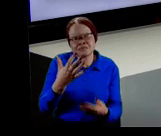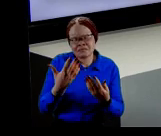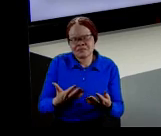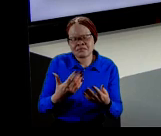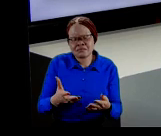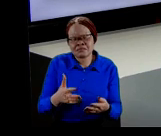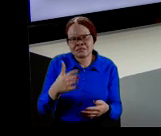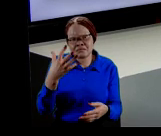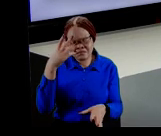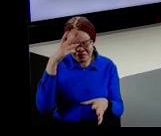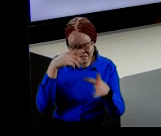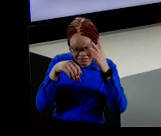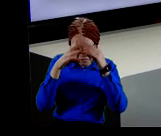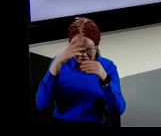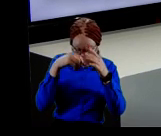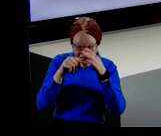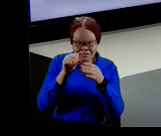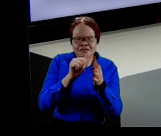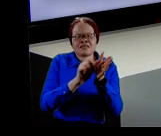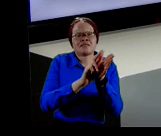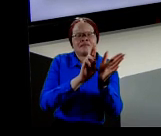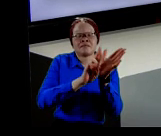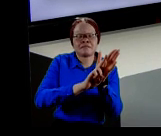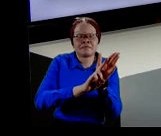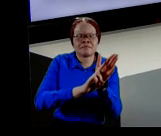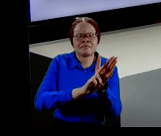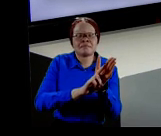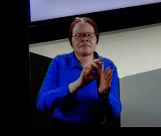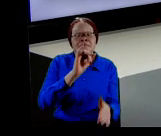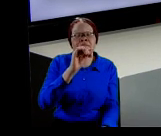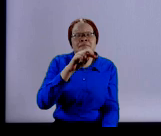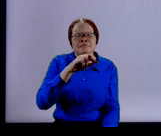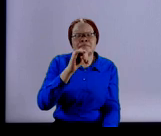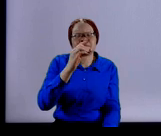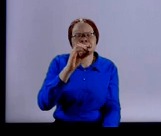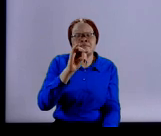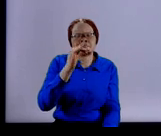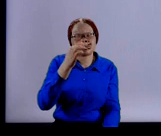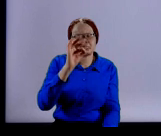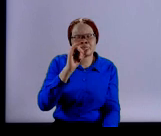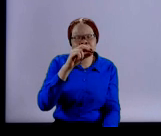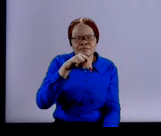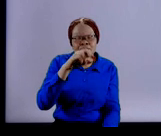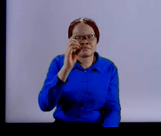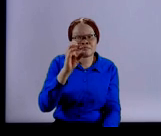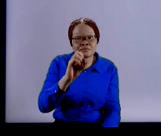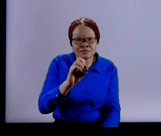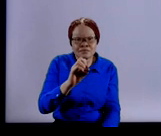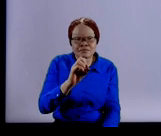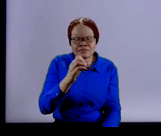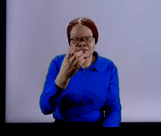agora iremos falar do determinante artigo Indefinido o que será um